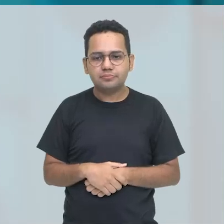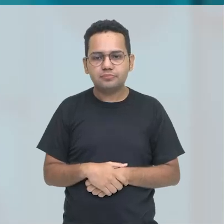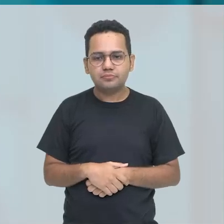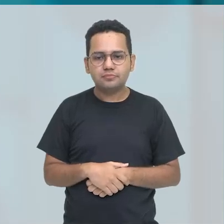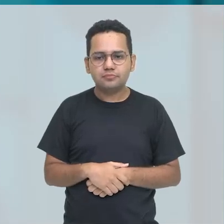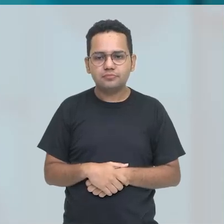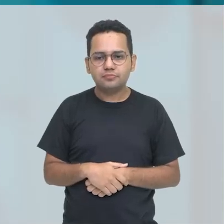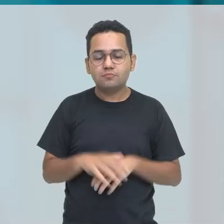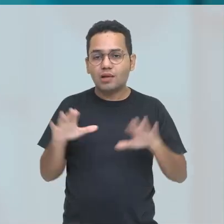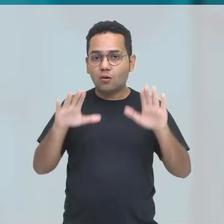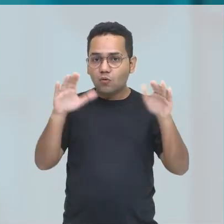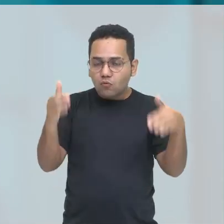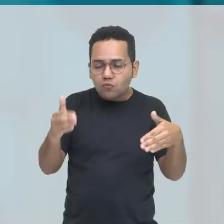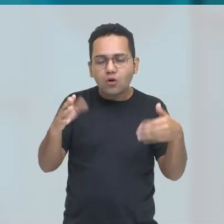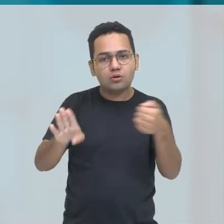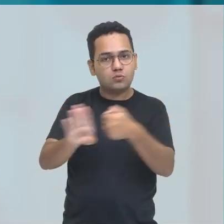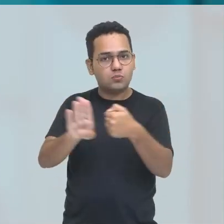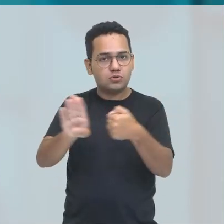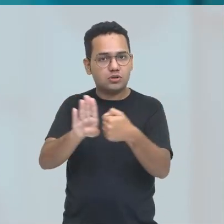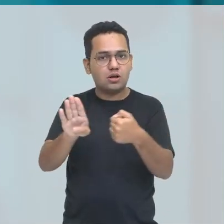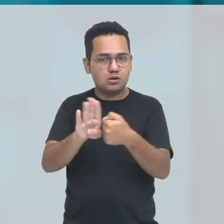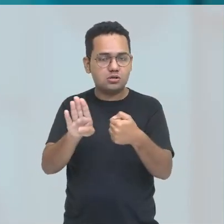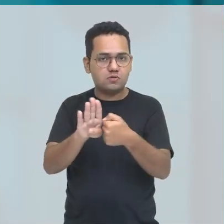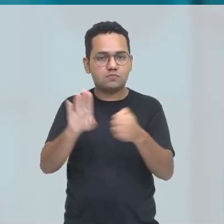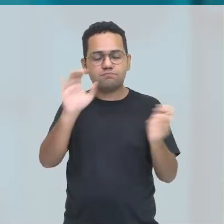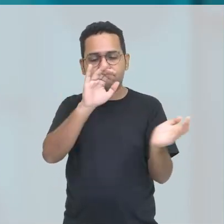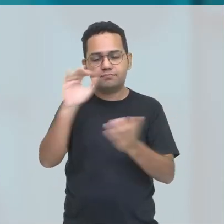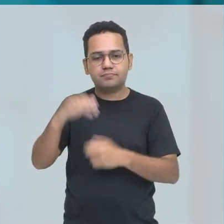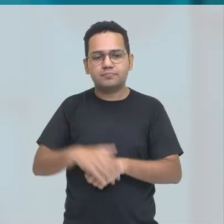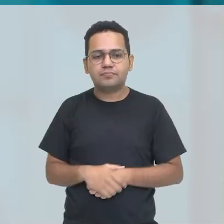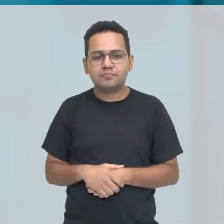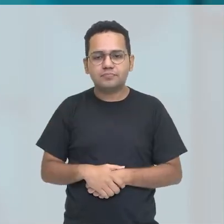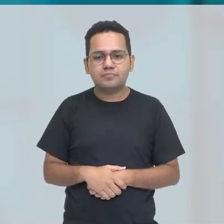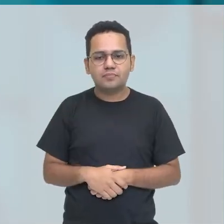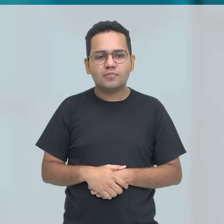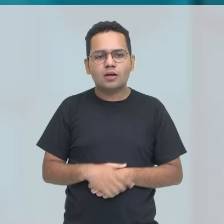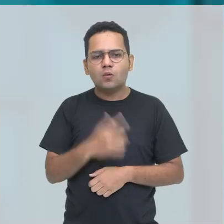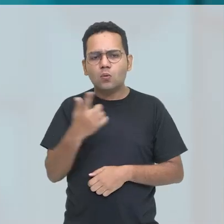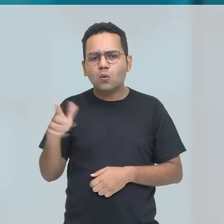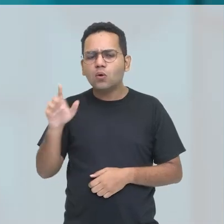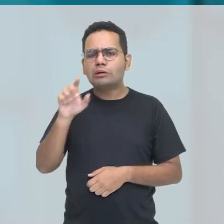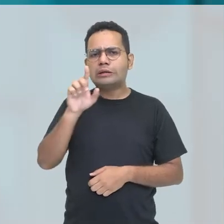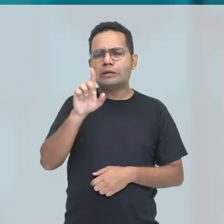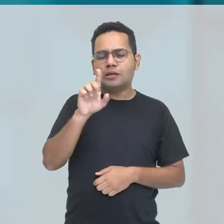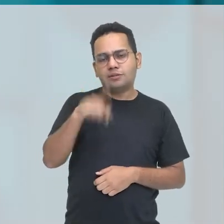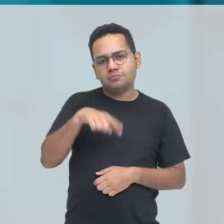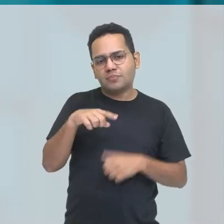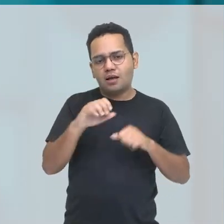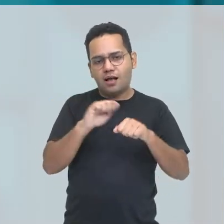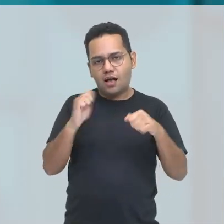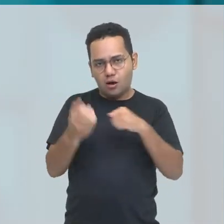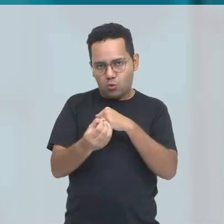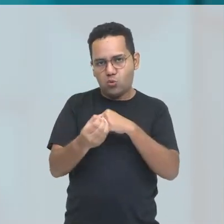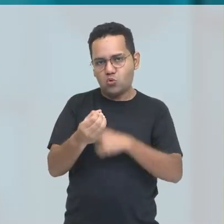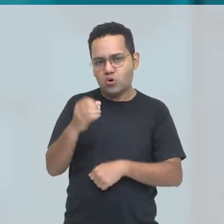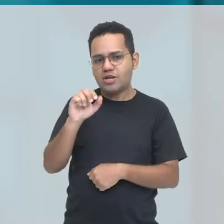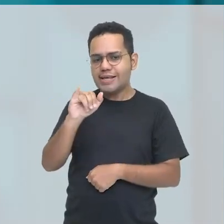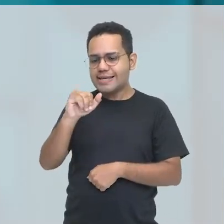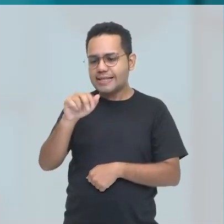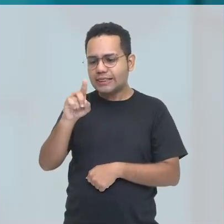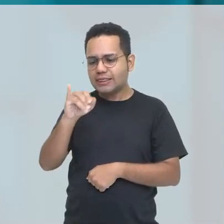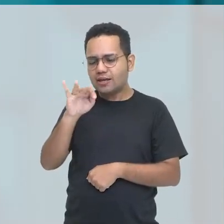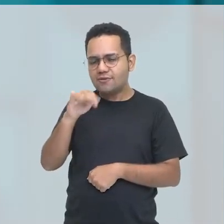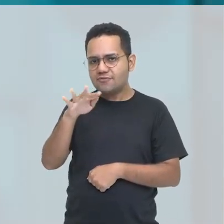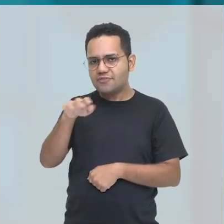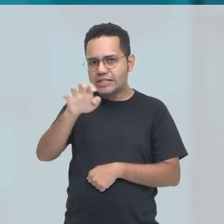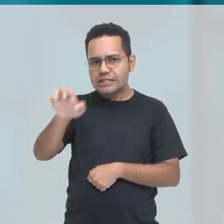substantivo ao qual eu estou me referindo. E aqui os artigos indefinidos é quando eu não consigo deixar óbvio qual é a situação, qual é o